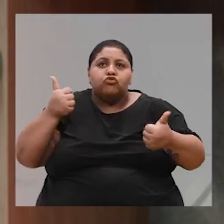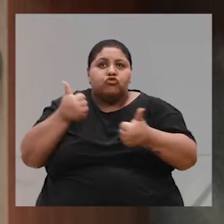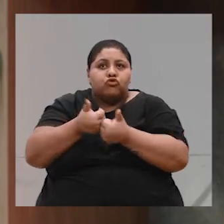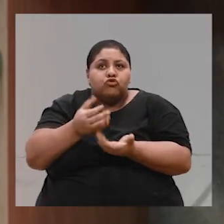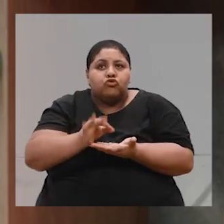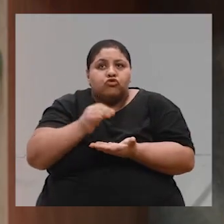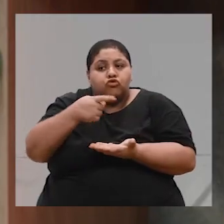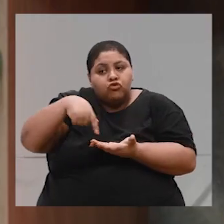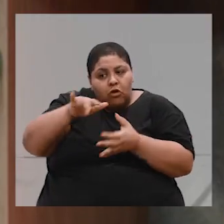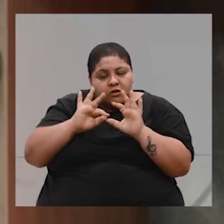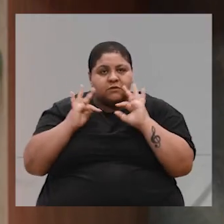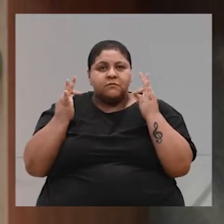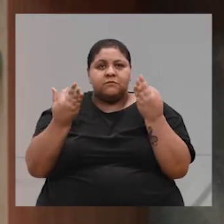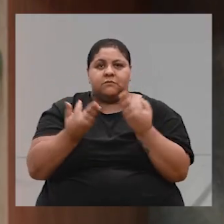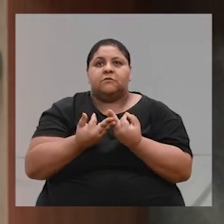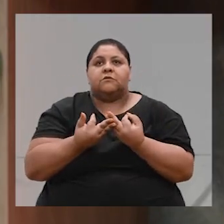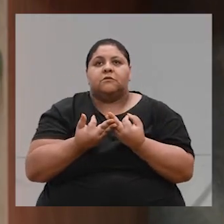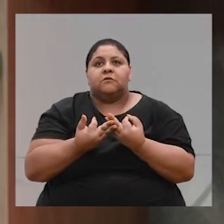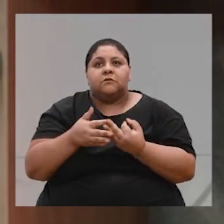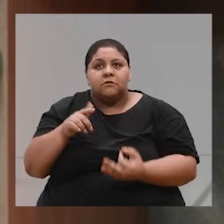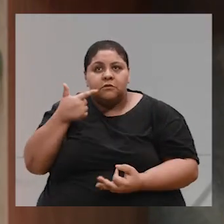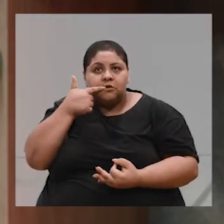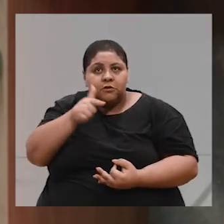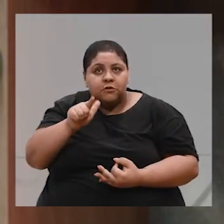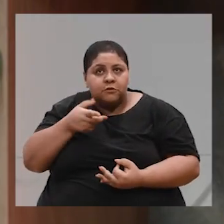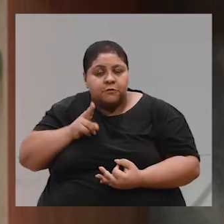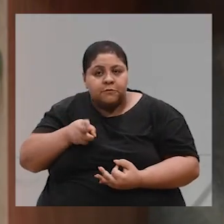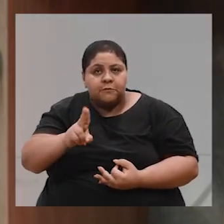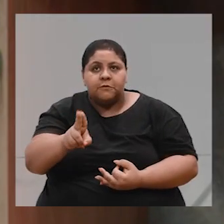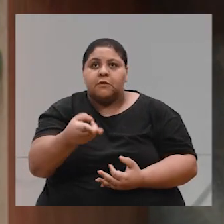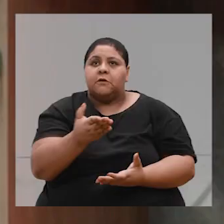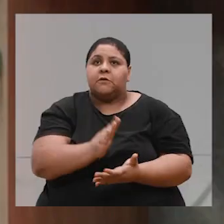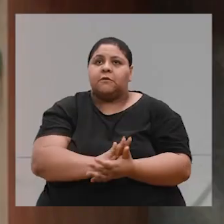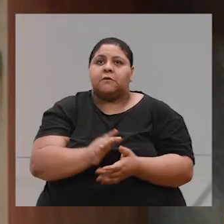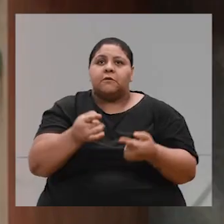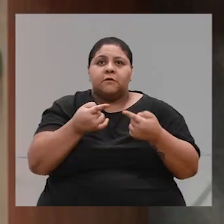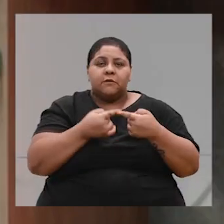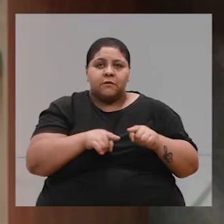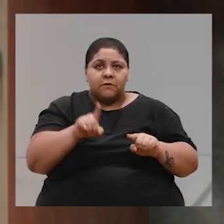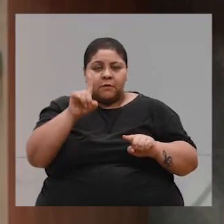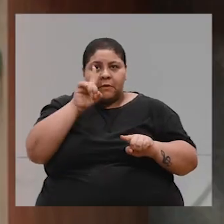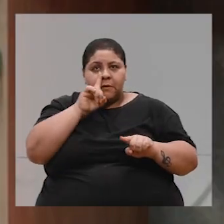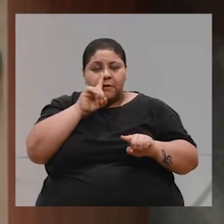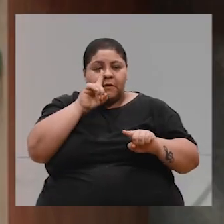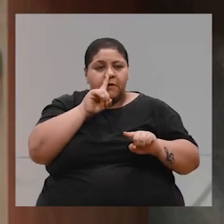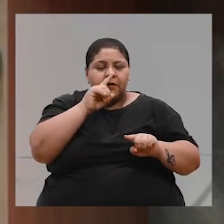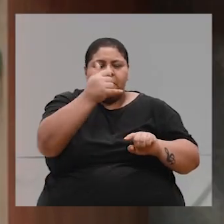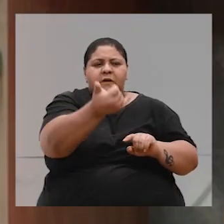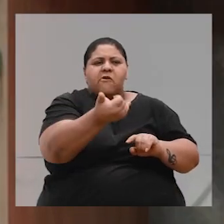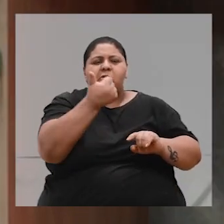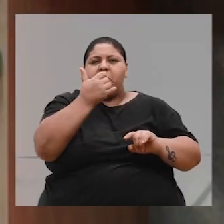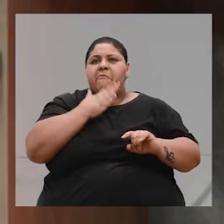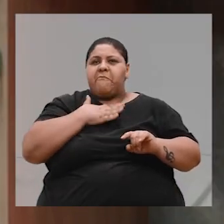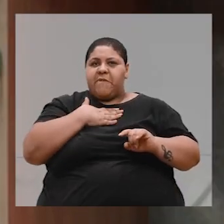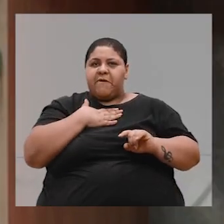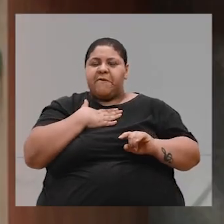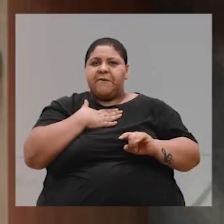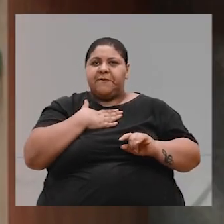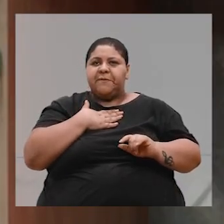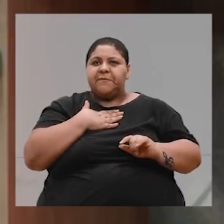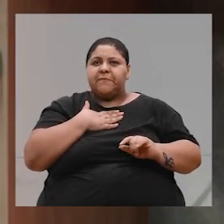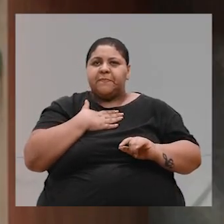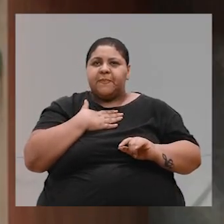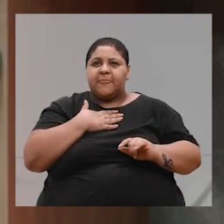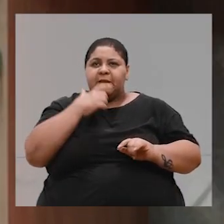tomar um café todos juntos, nós somos uma família. E a gente está conseguindo manter isso, almoçar e tudo. Mas a mãe dizia assim para mim,